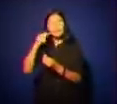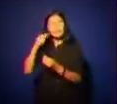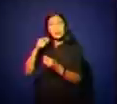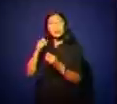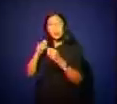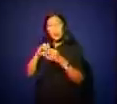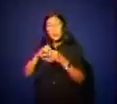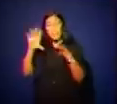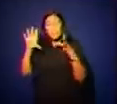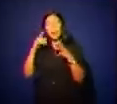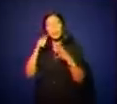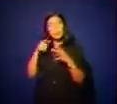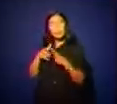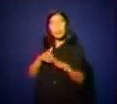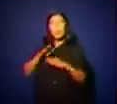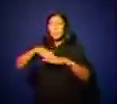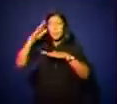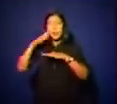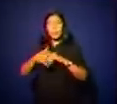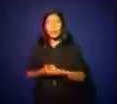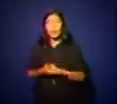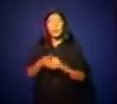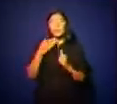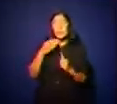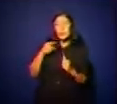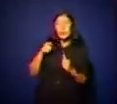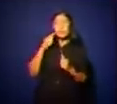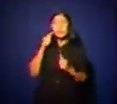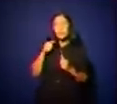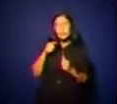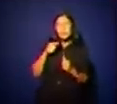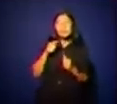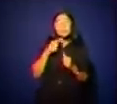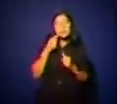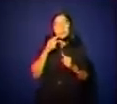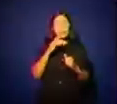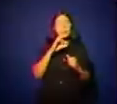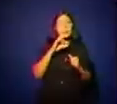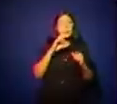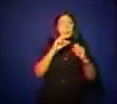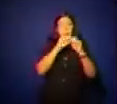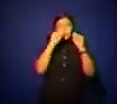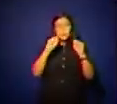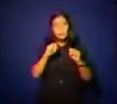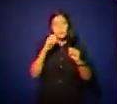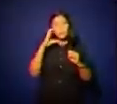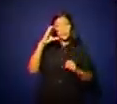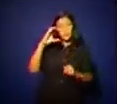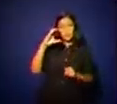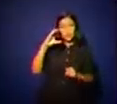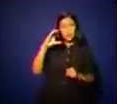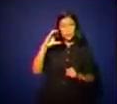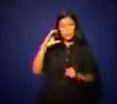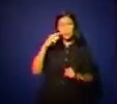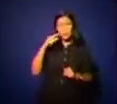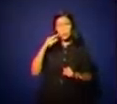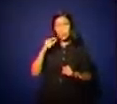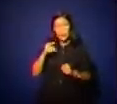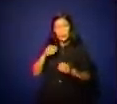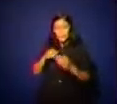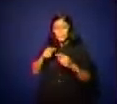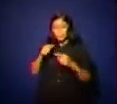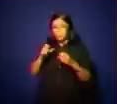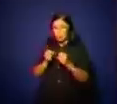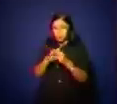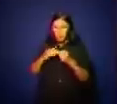prudencial se encontrou comunitário porque ao mesmo tempo que a gente precisava que o sistema de crédito atravessasse a ponte da pandemia a gente sabia que precisava também ter